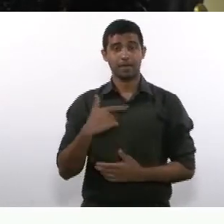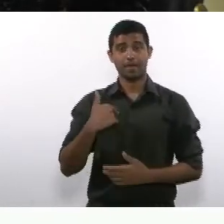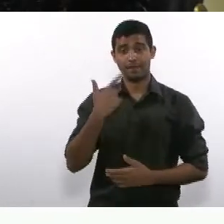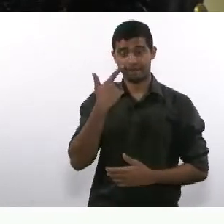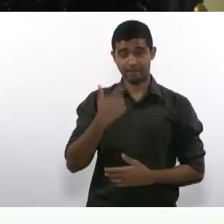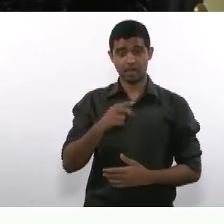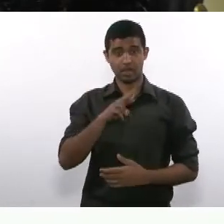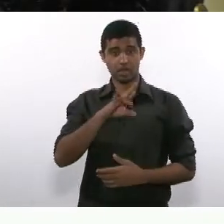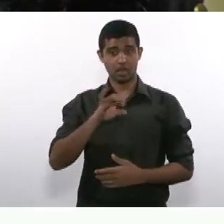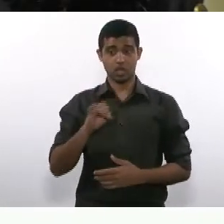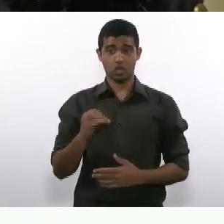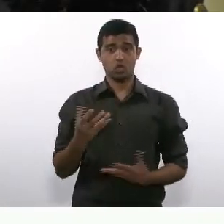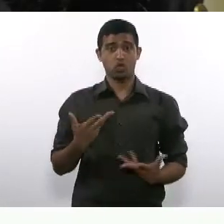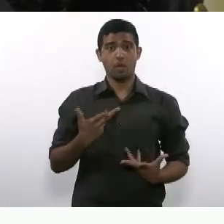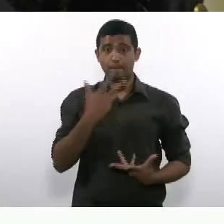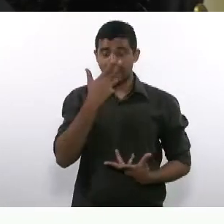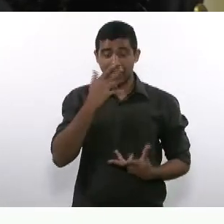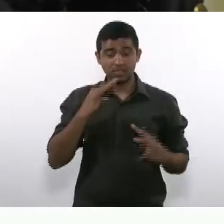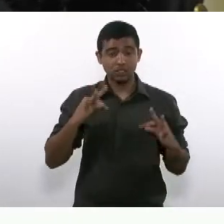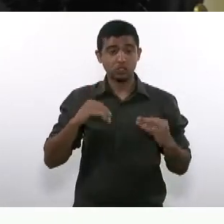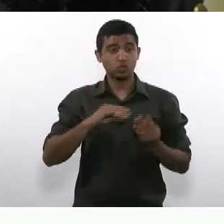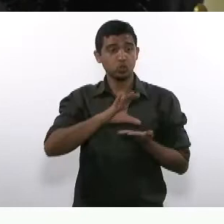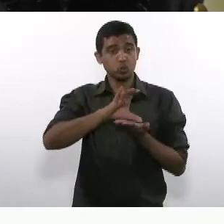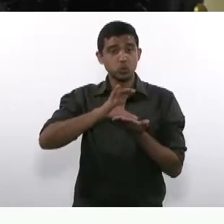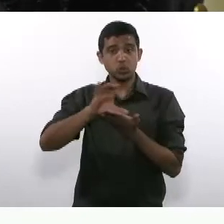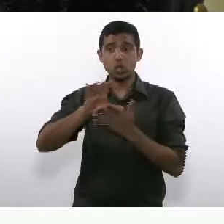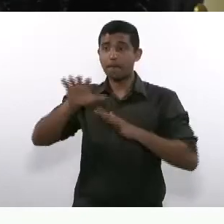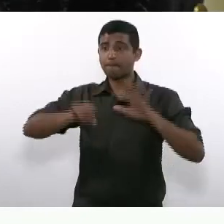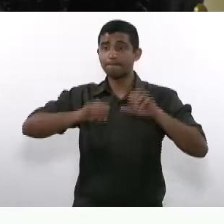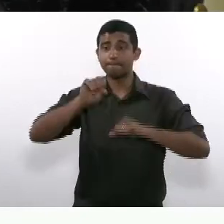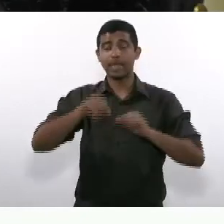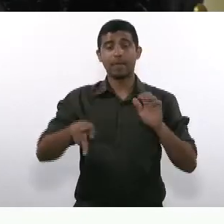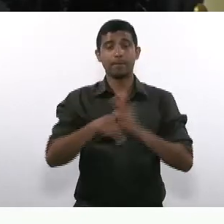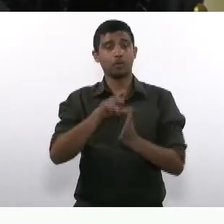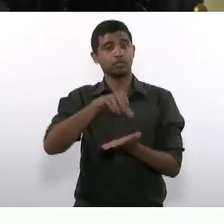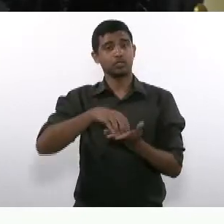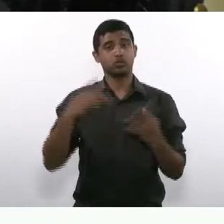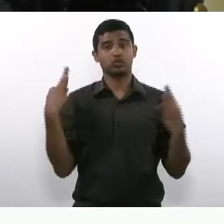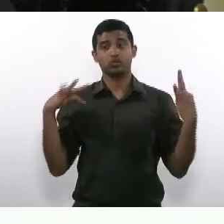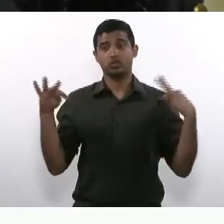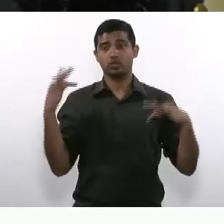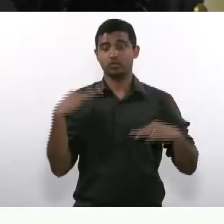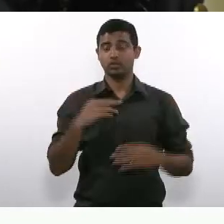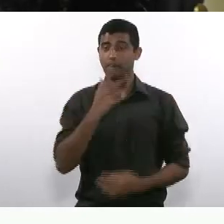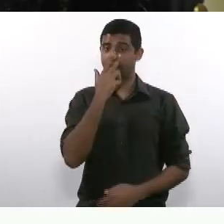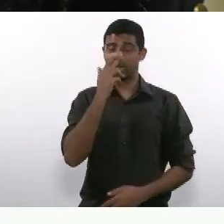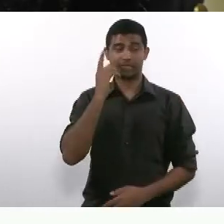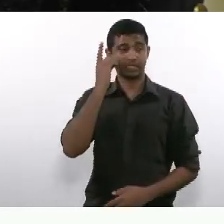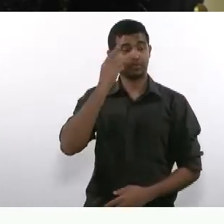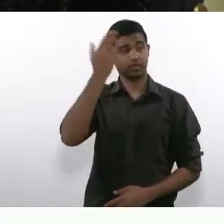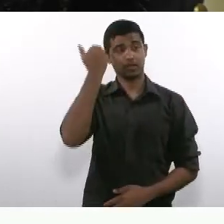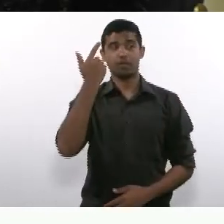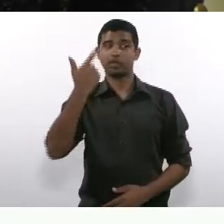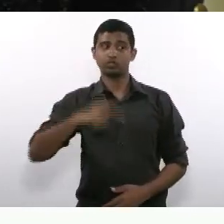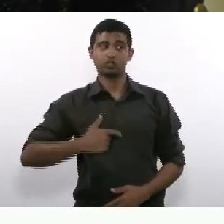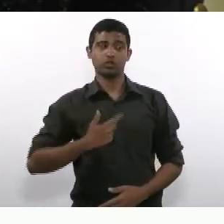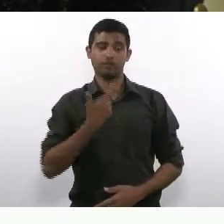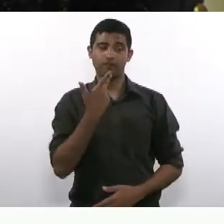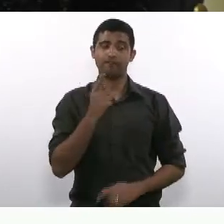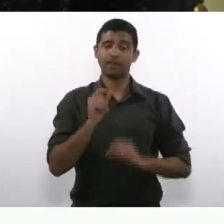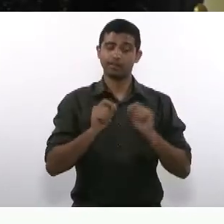suga os recursos, os parcos recursos que o turismo tem. Então, me parece, deputado Eliomar, mais uma vez,